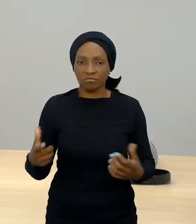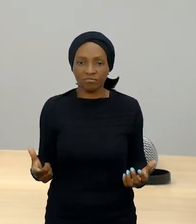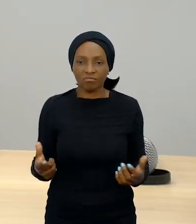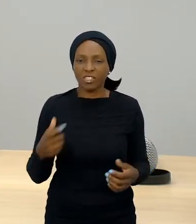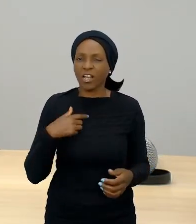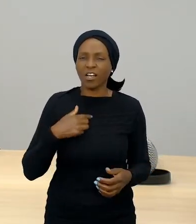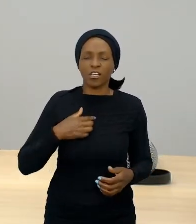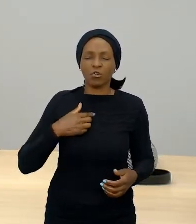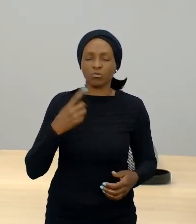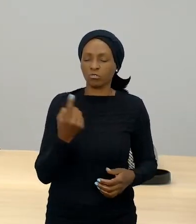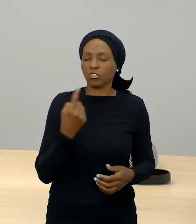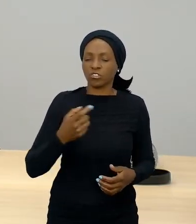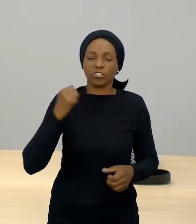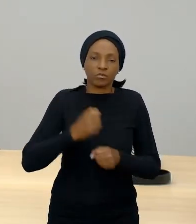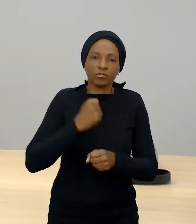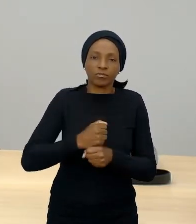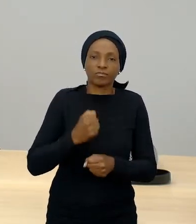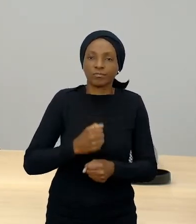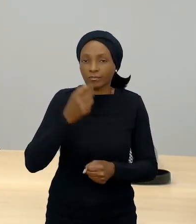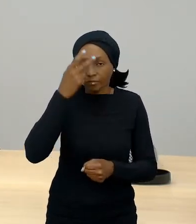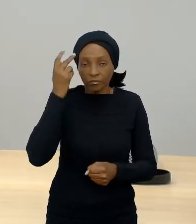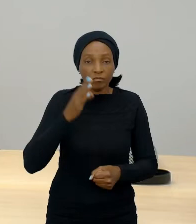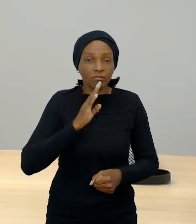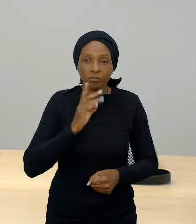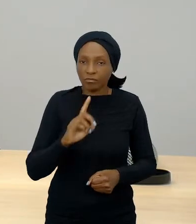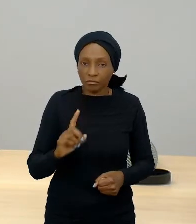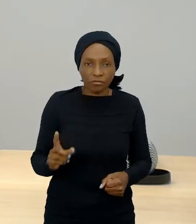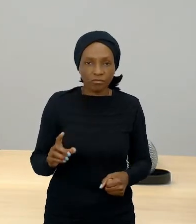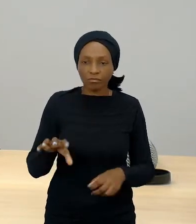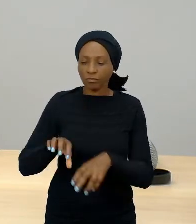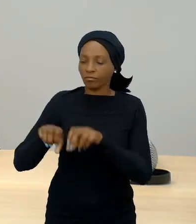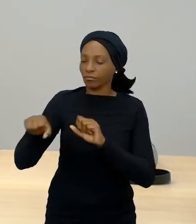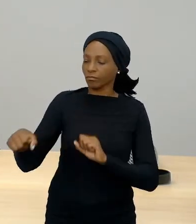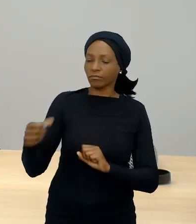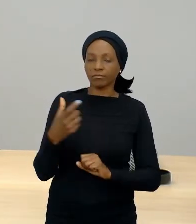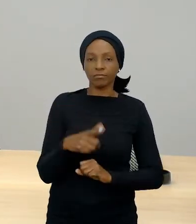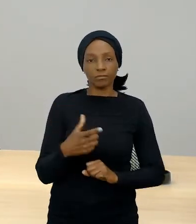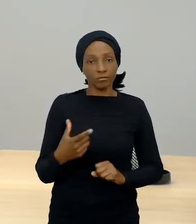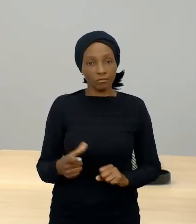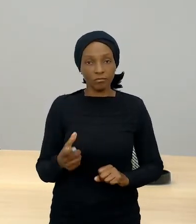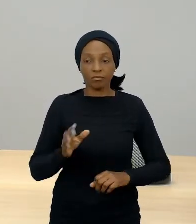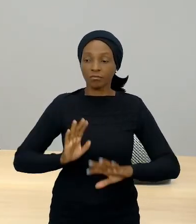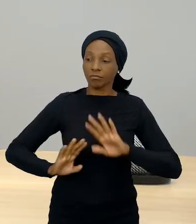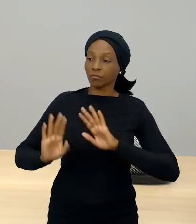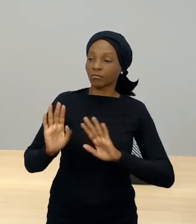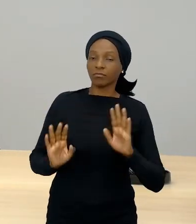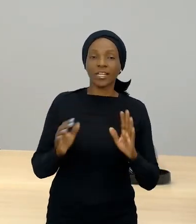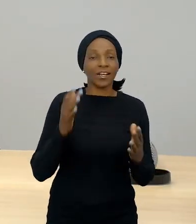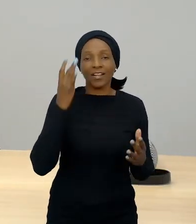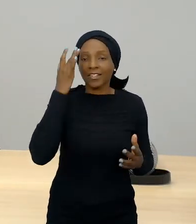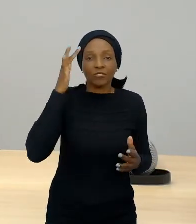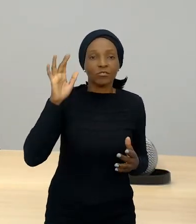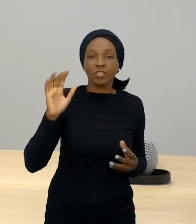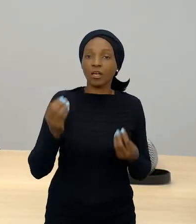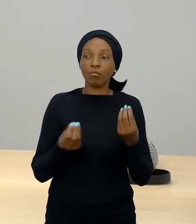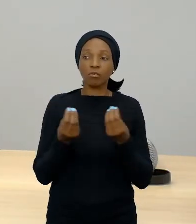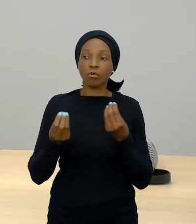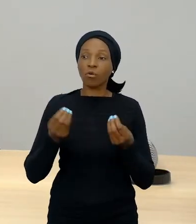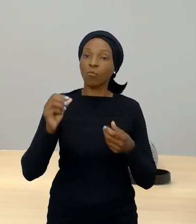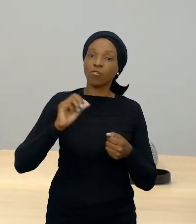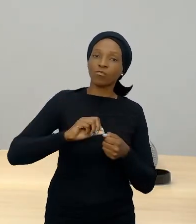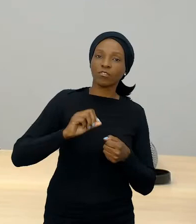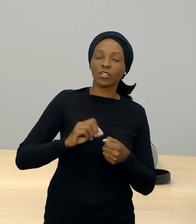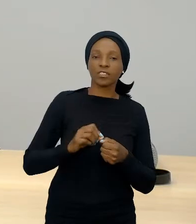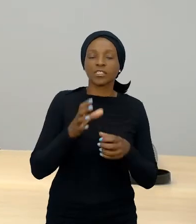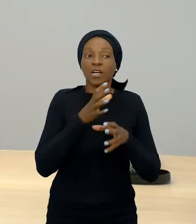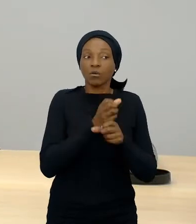casa. Então, a pessoa que não tem essa formação, né, de engenharia, ele não sabe dimensionar o quanto